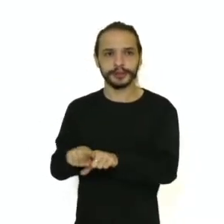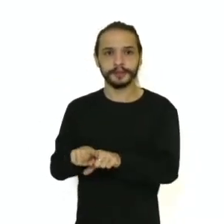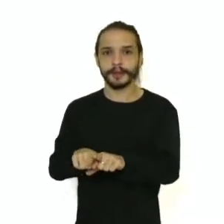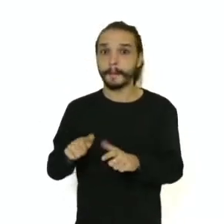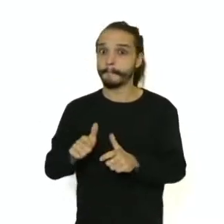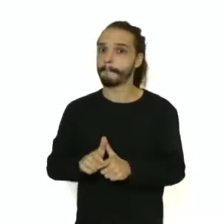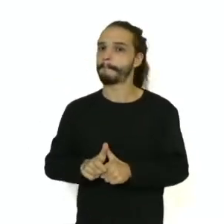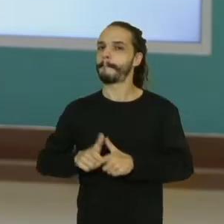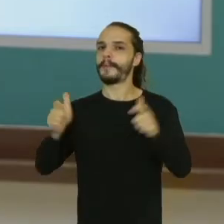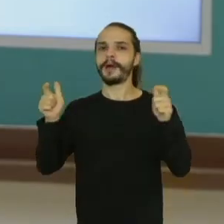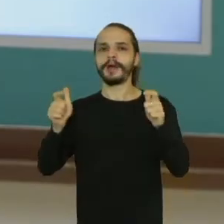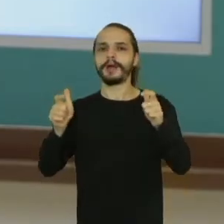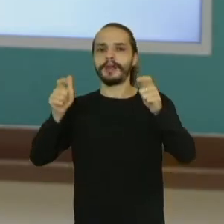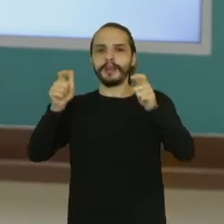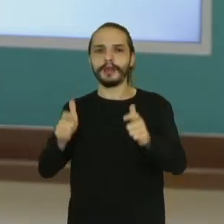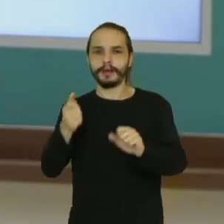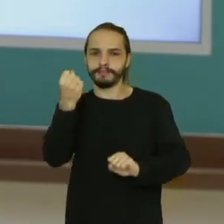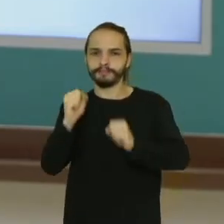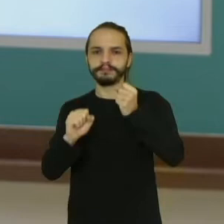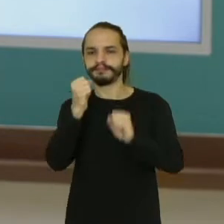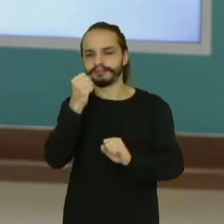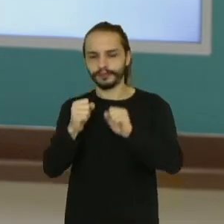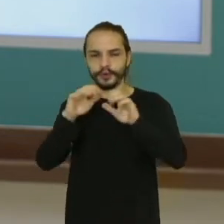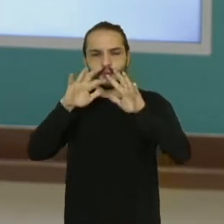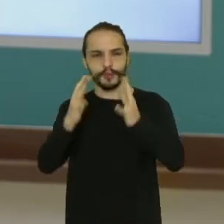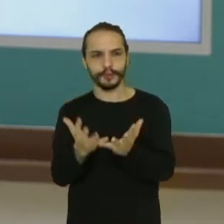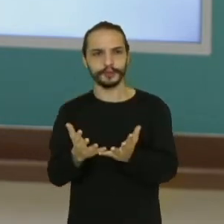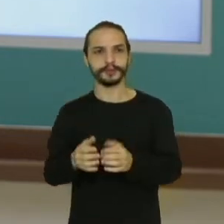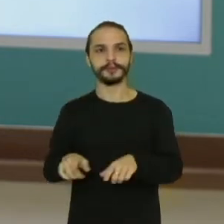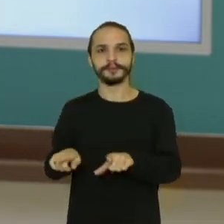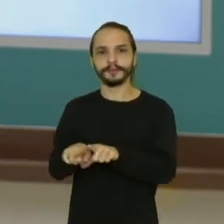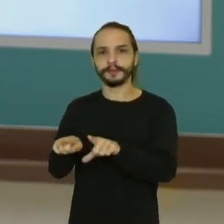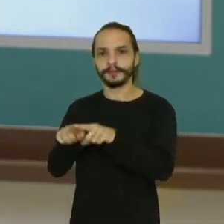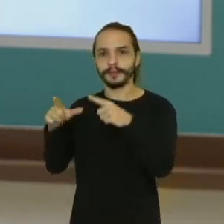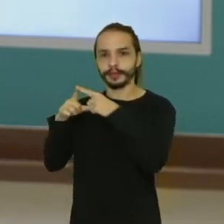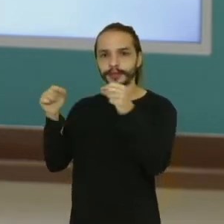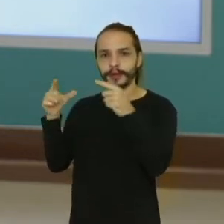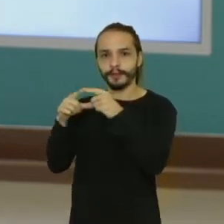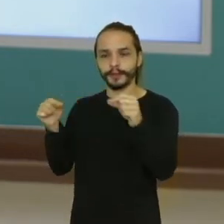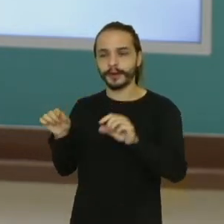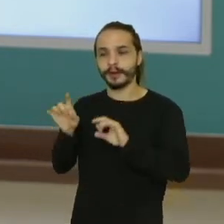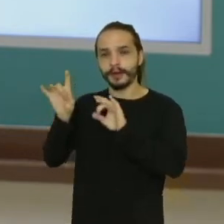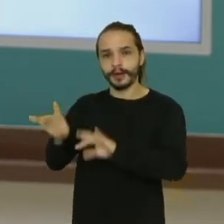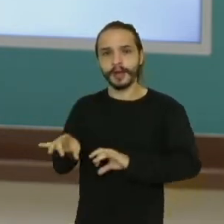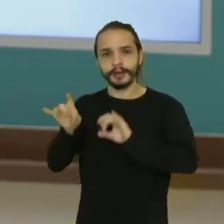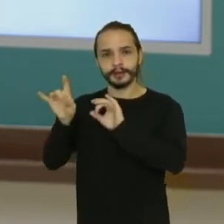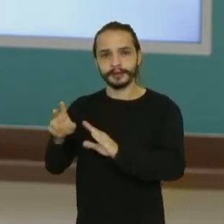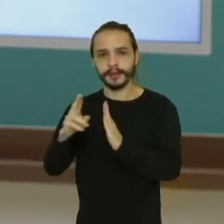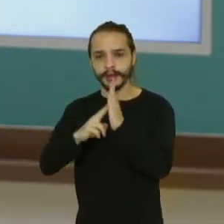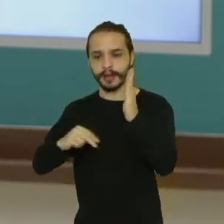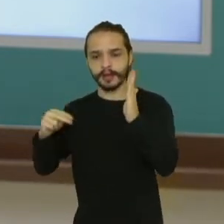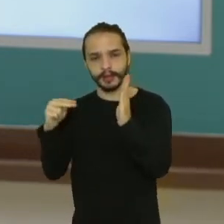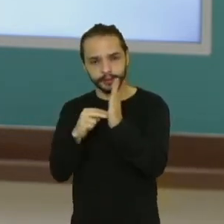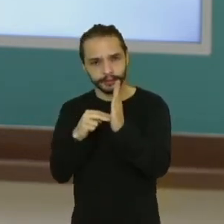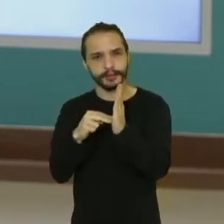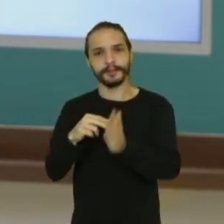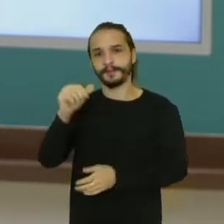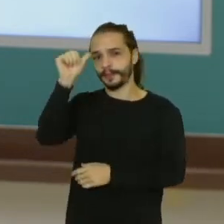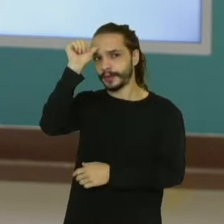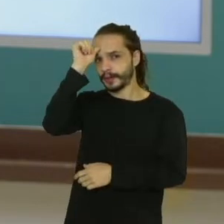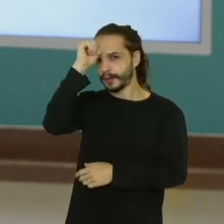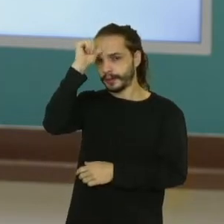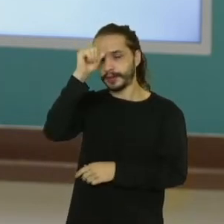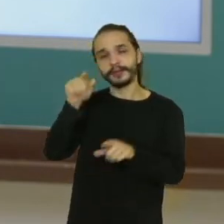maior manufatura do planeta está lá. Temos no Japão, entre a Austrália e a Nova Zelândia, na Índia também. E temos